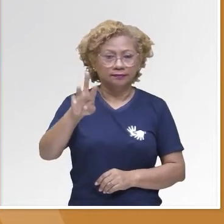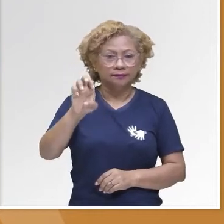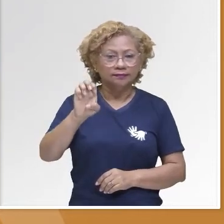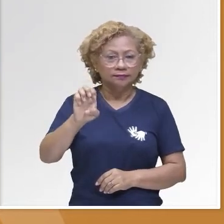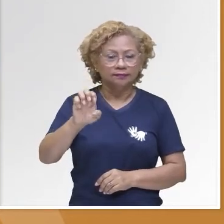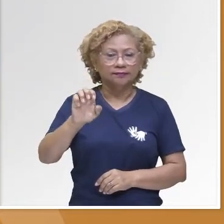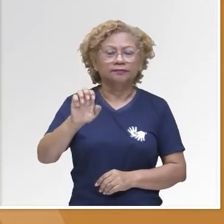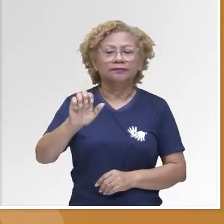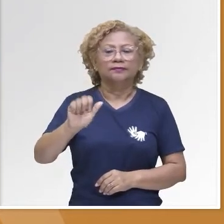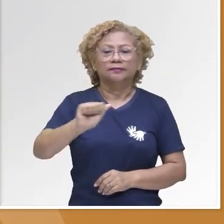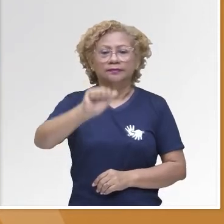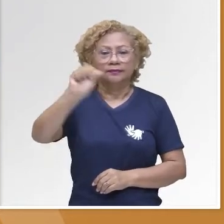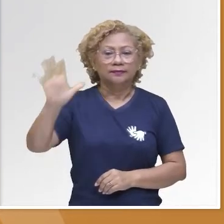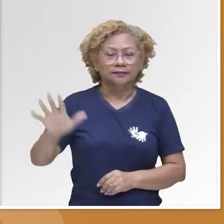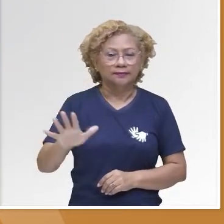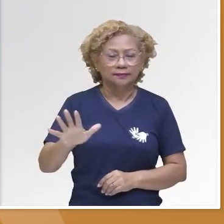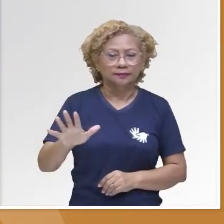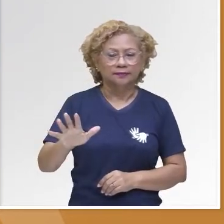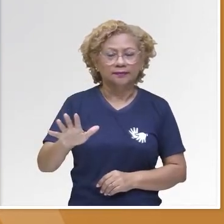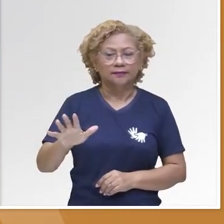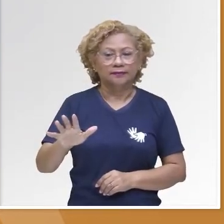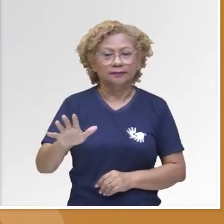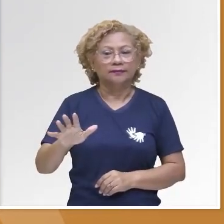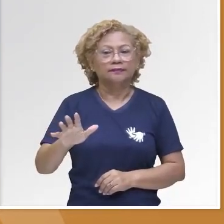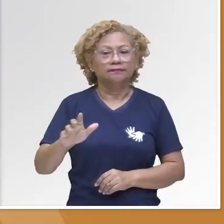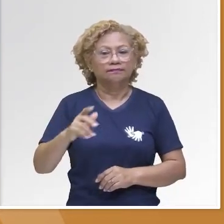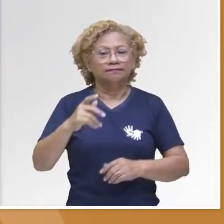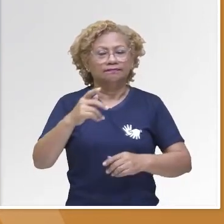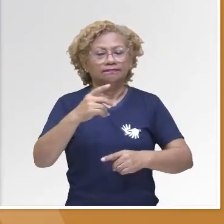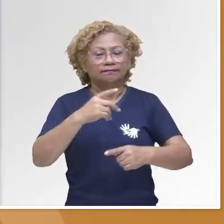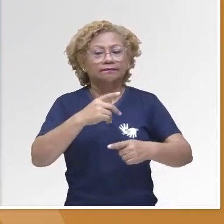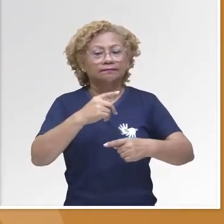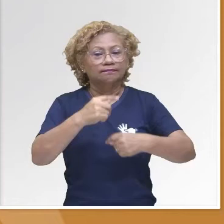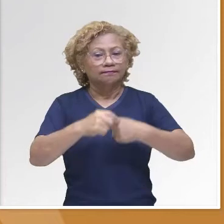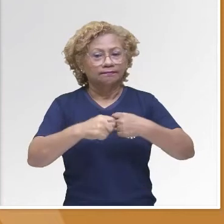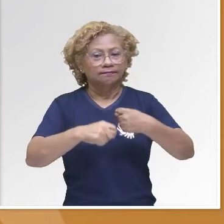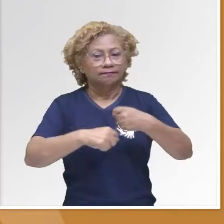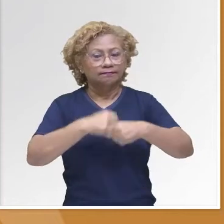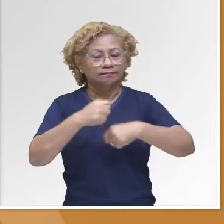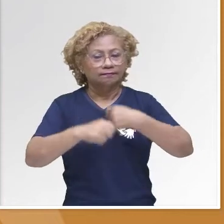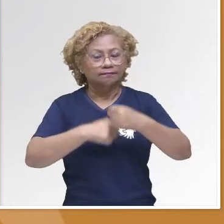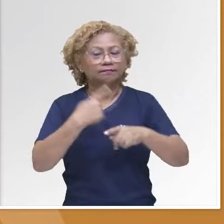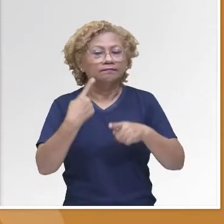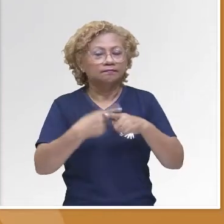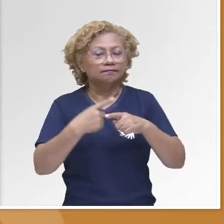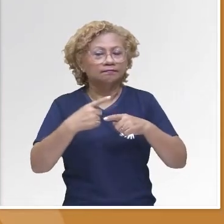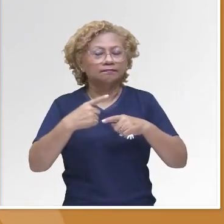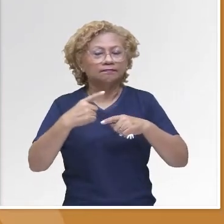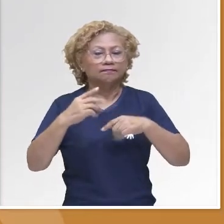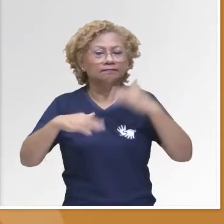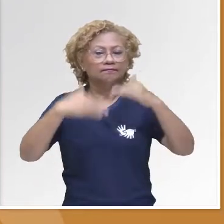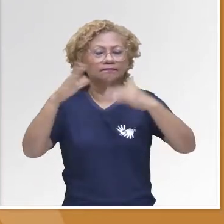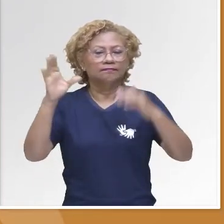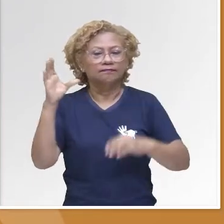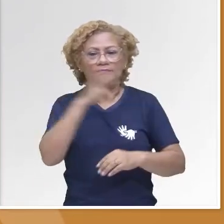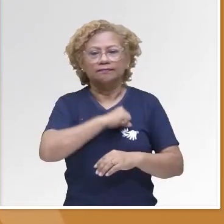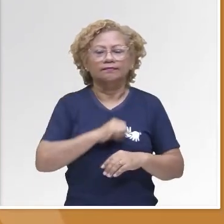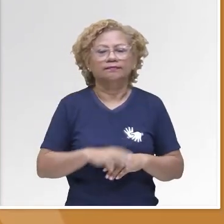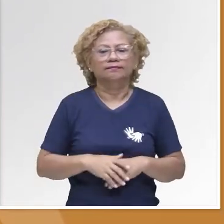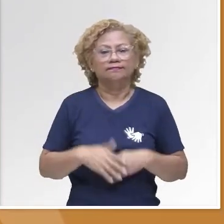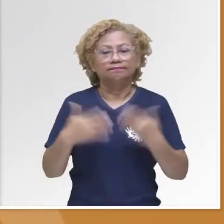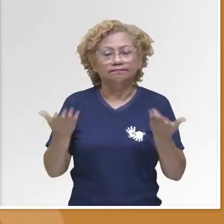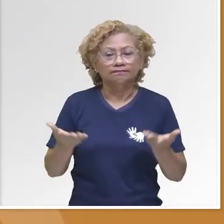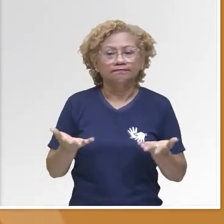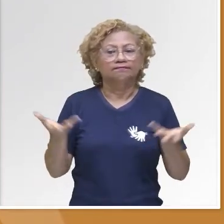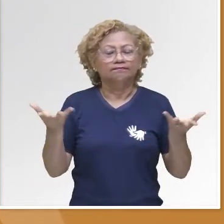do sudoeste da Ásia, que apresentaram rápido crescimento econômico. Que relação